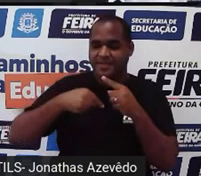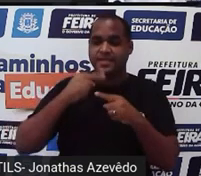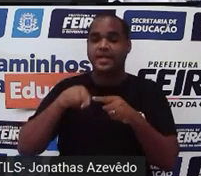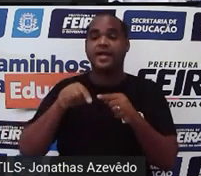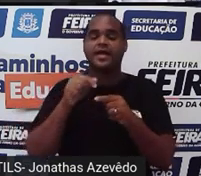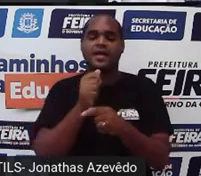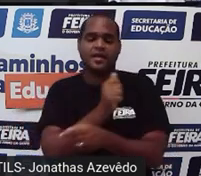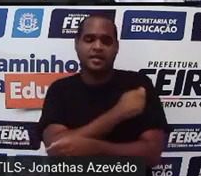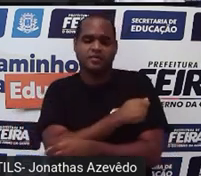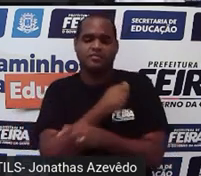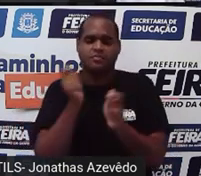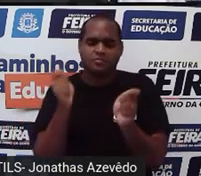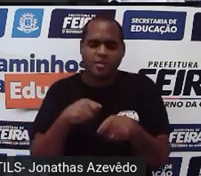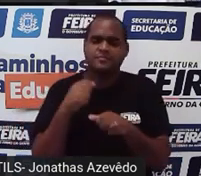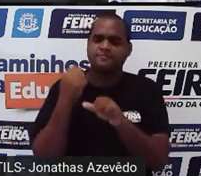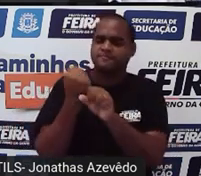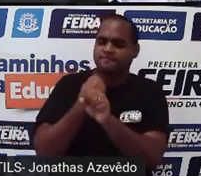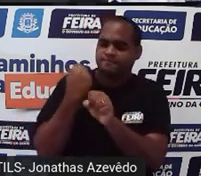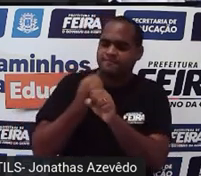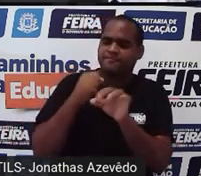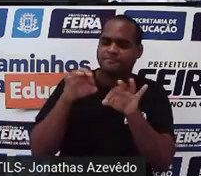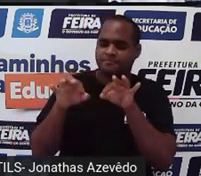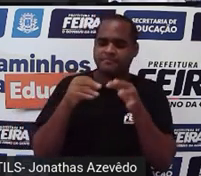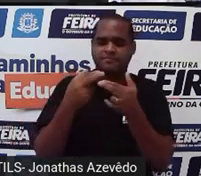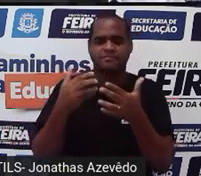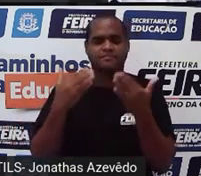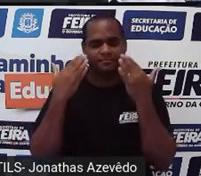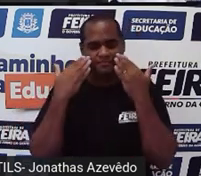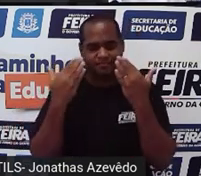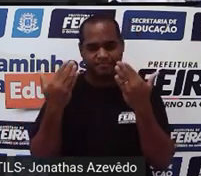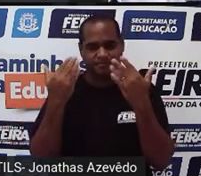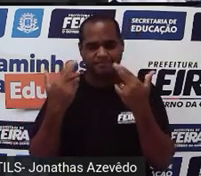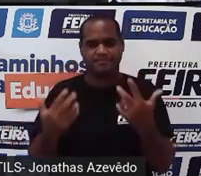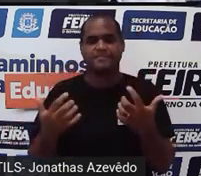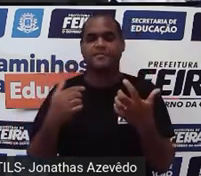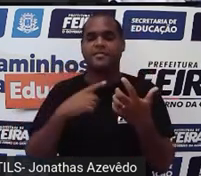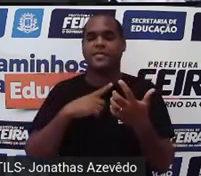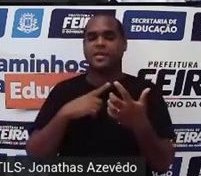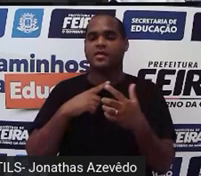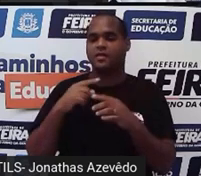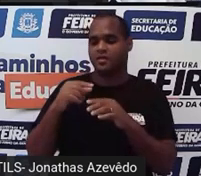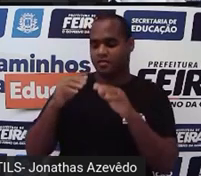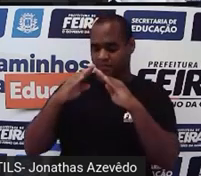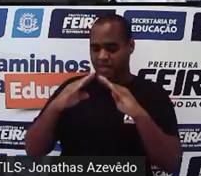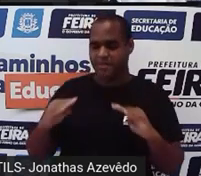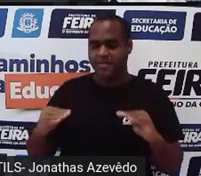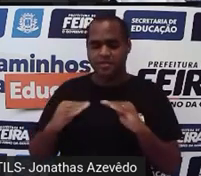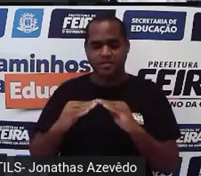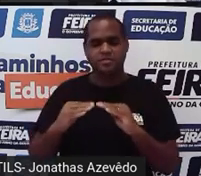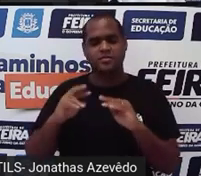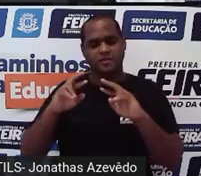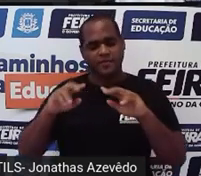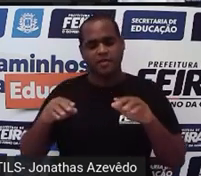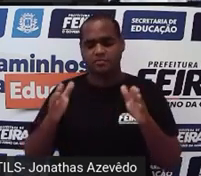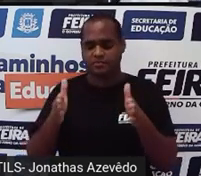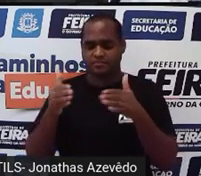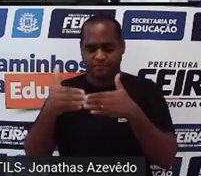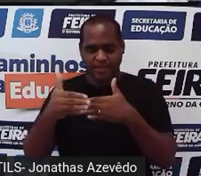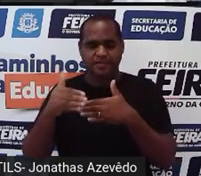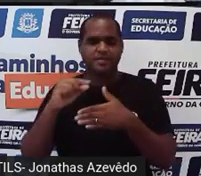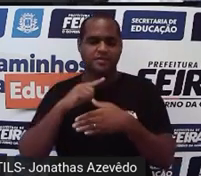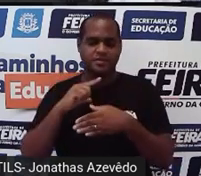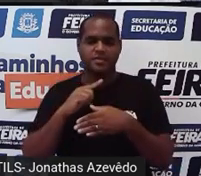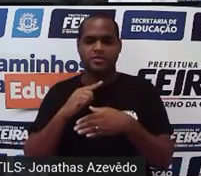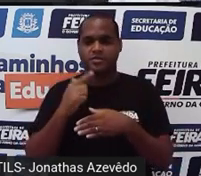alunos construíssem representações de cubos e pirâmides de base quadrada. Observe, aí